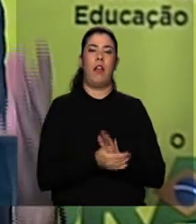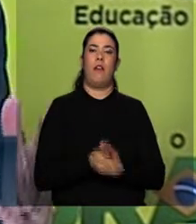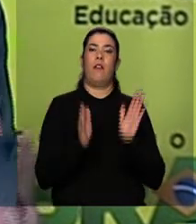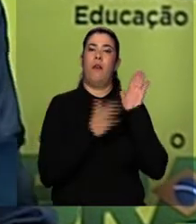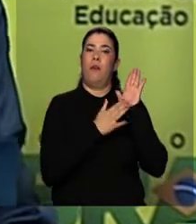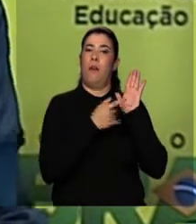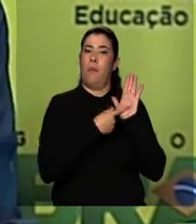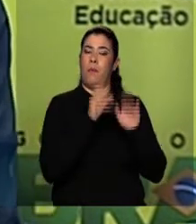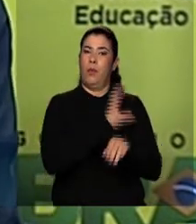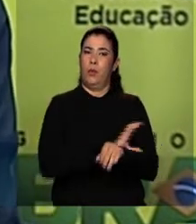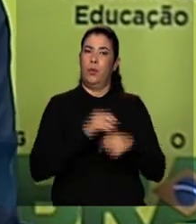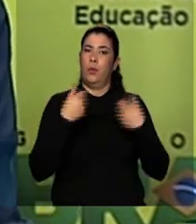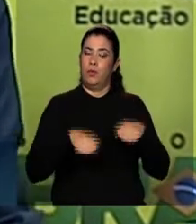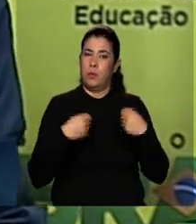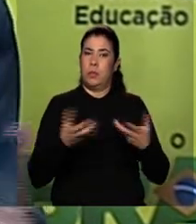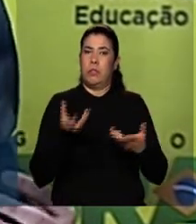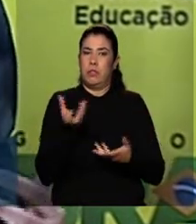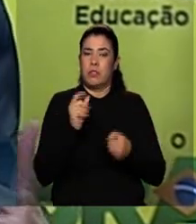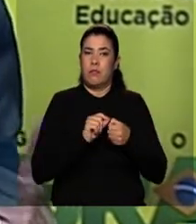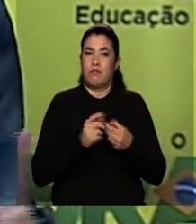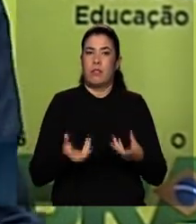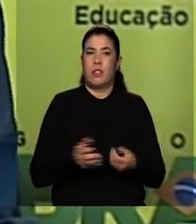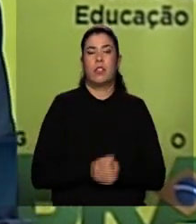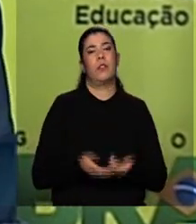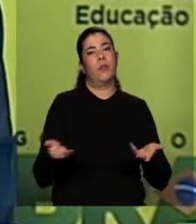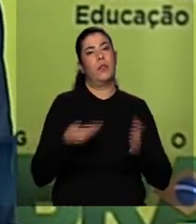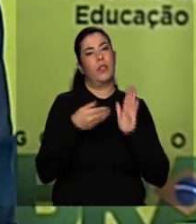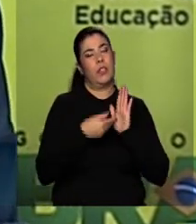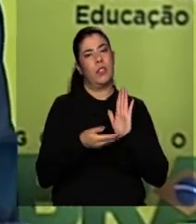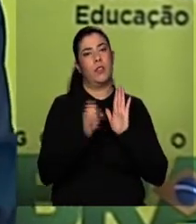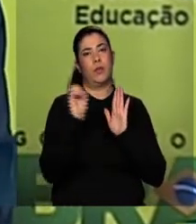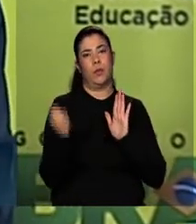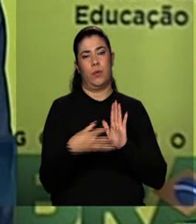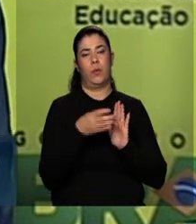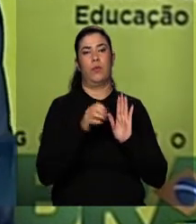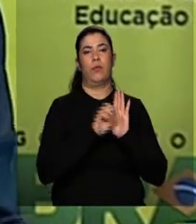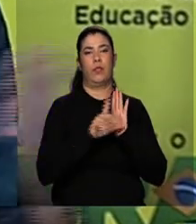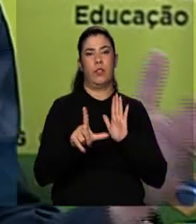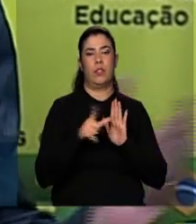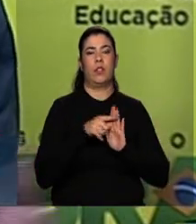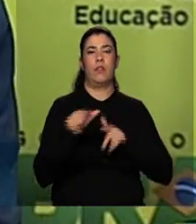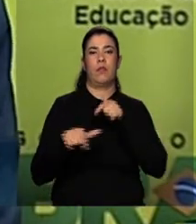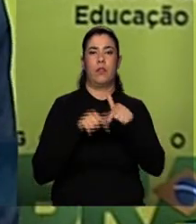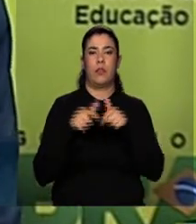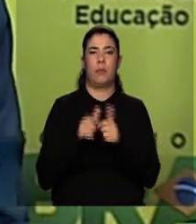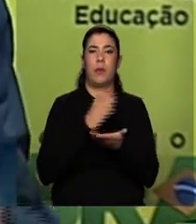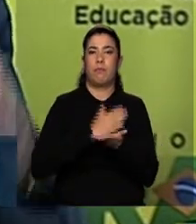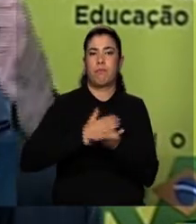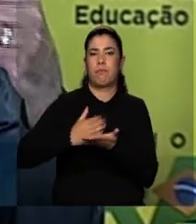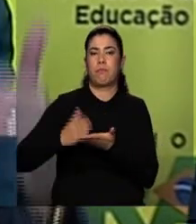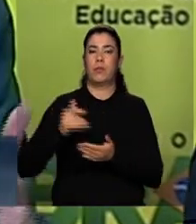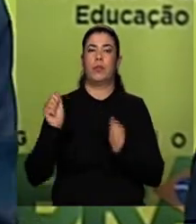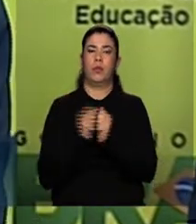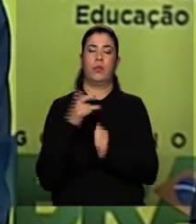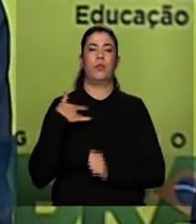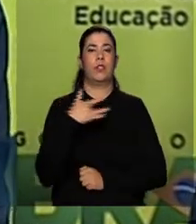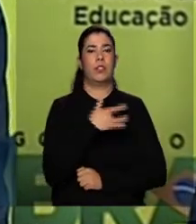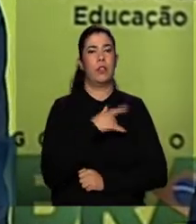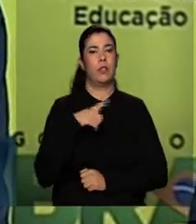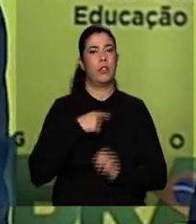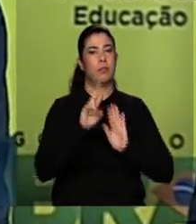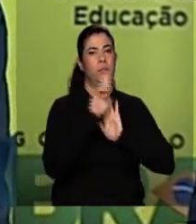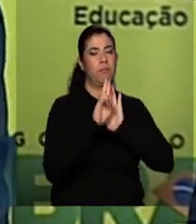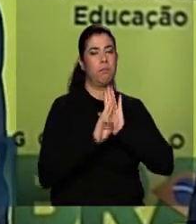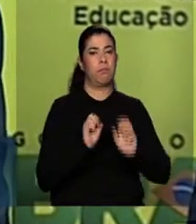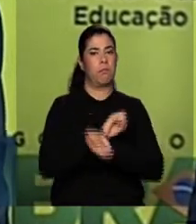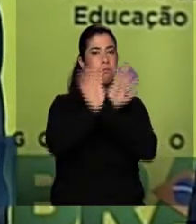medicina, etc. E hoje, graças a esse trabalho que foi feito nas séries com a saúde, nós temos critérios